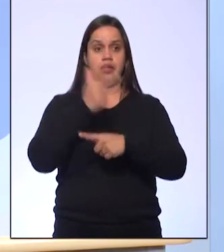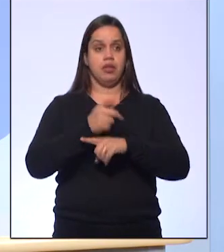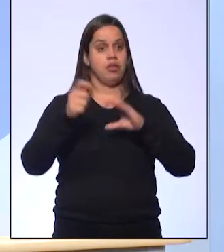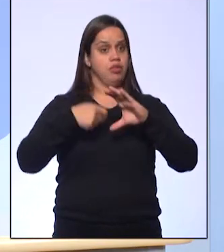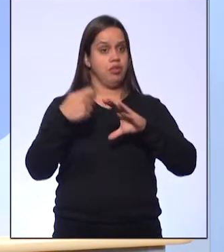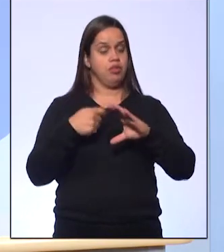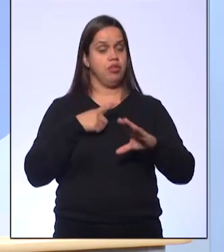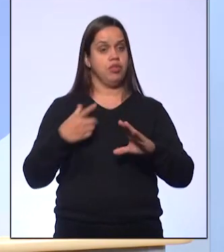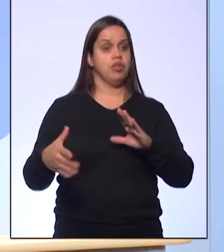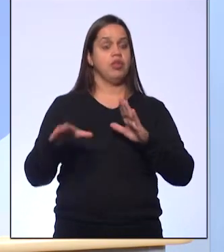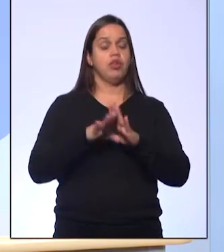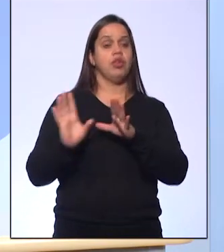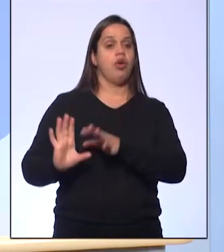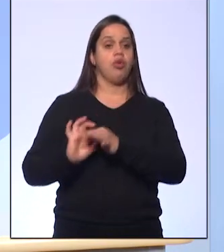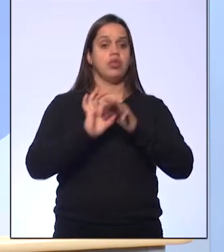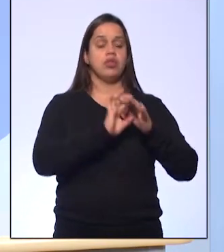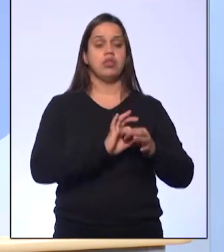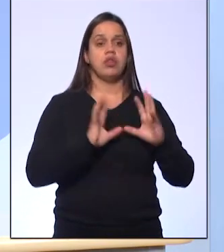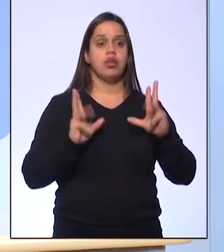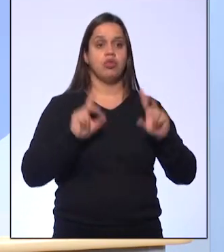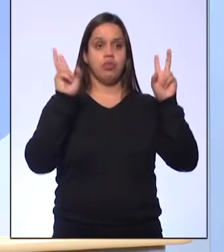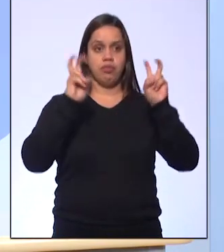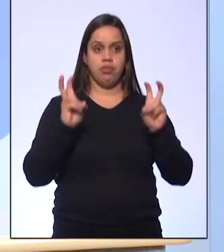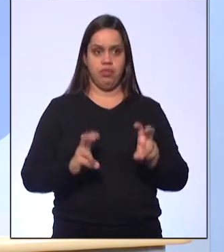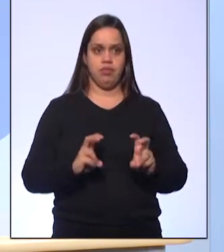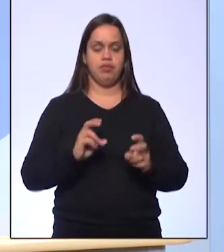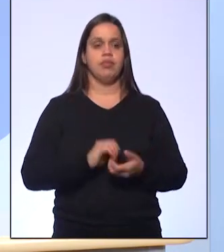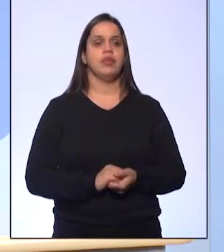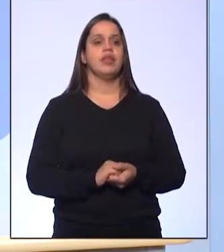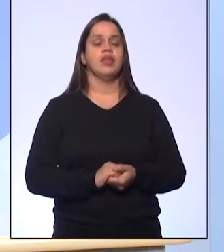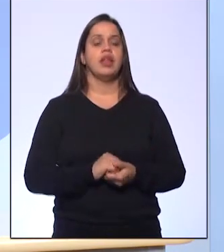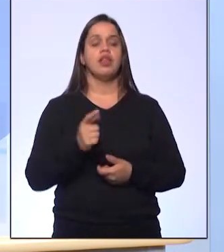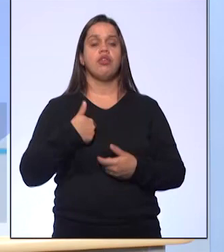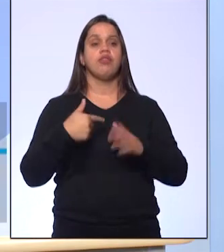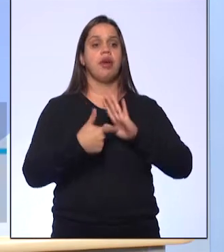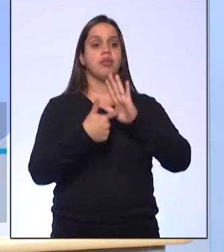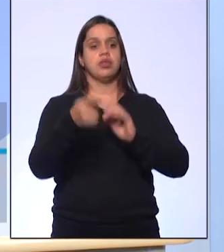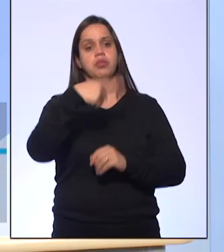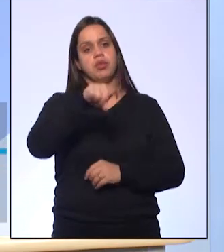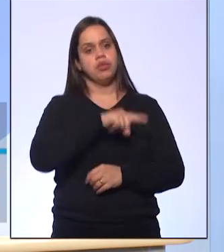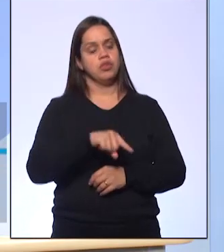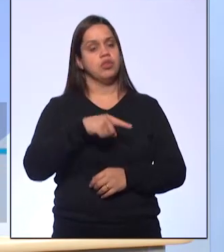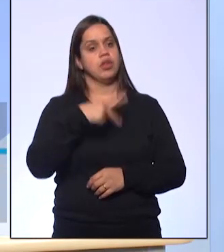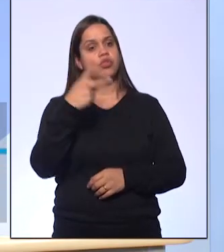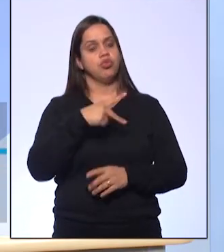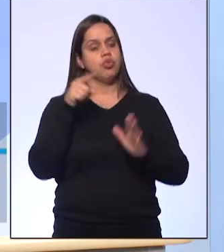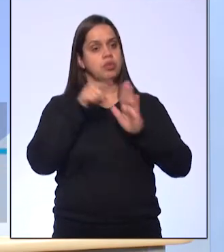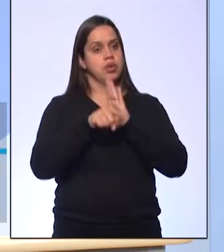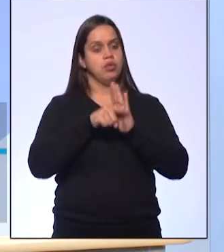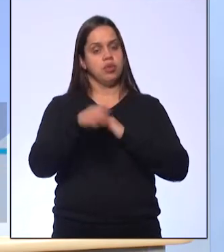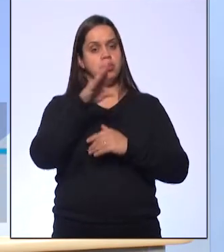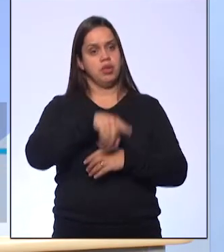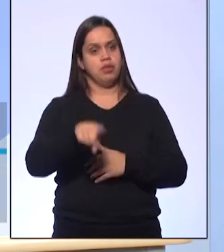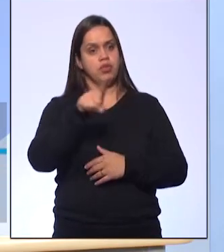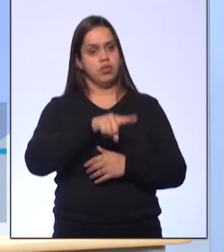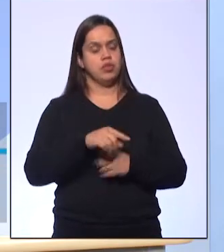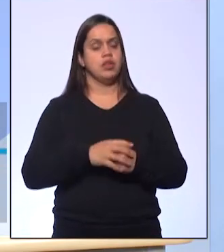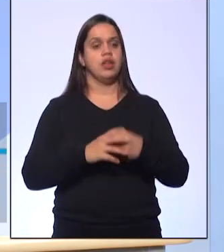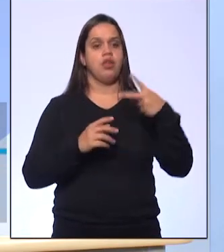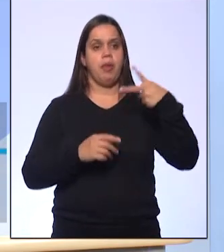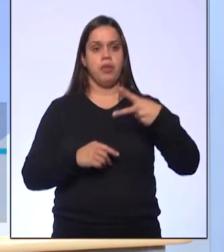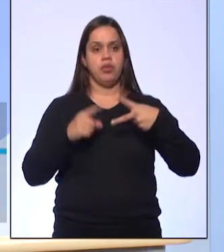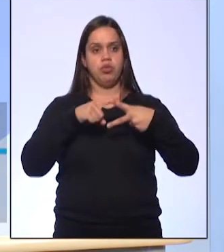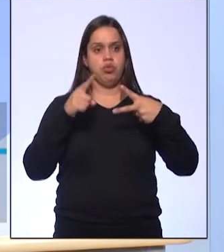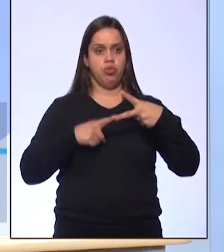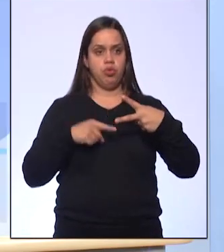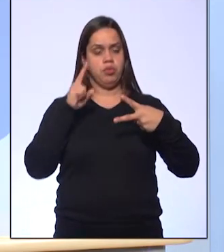que vem contextualizar com essas questões, né, professora? Então, vai ficar para vocês essas duas questõezinhas aí, por alguns instantes,